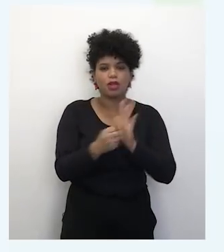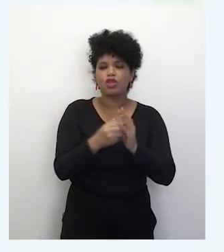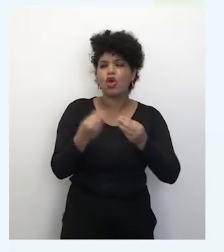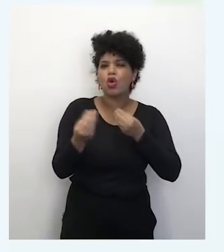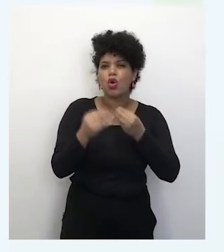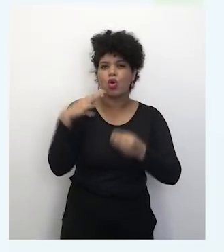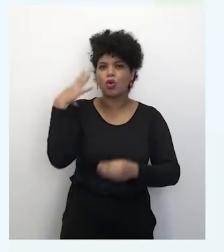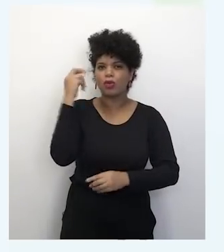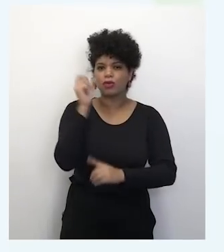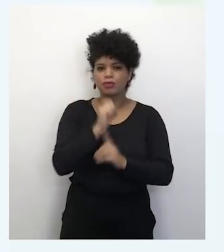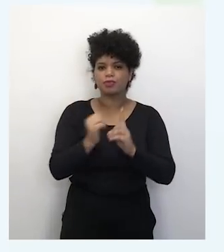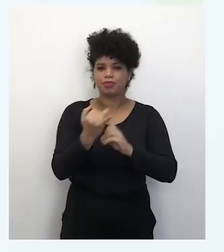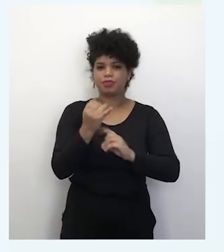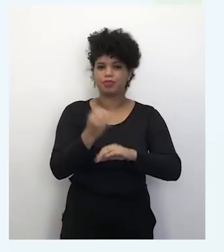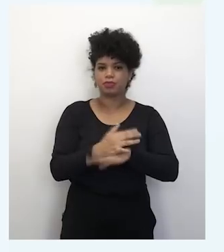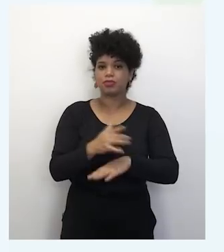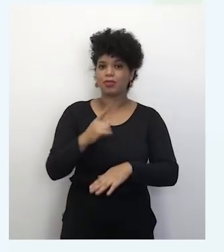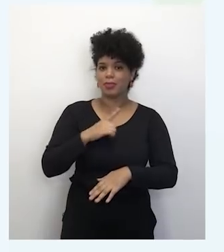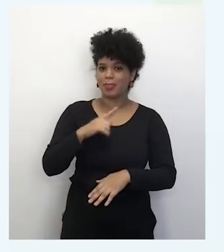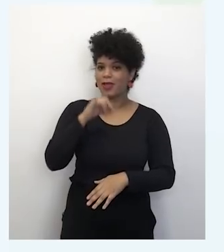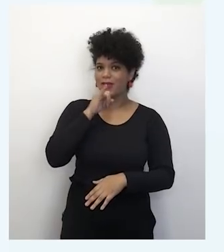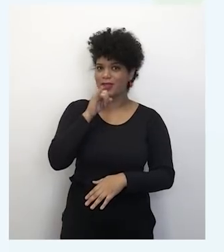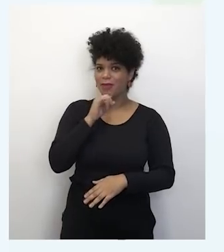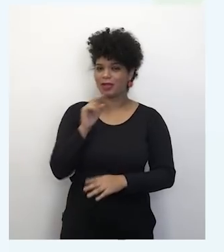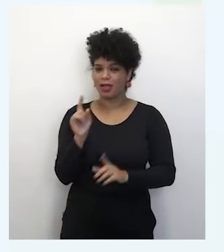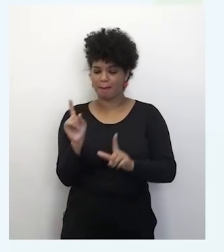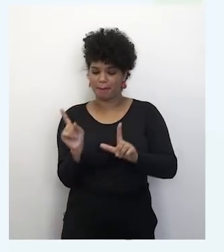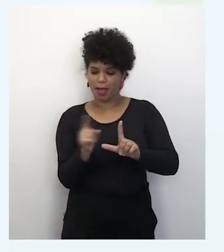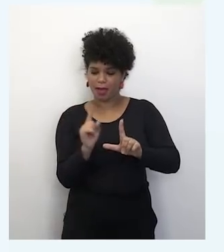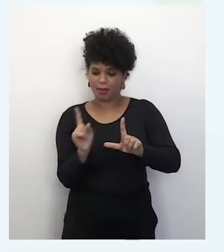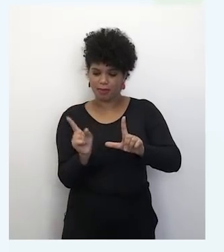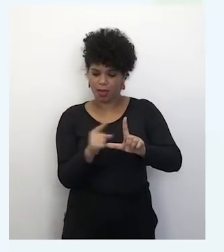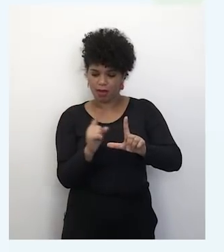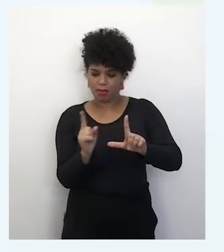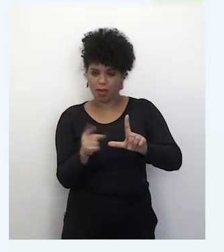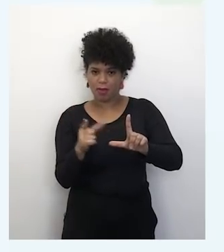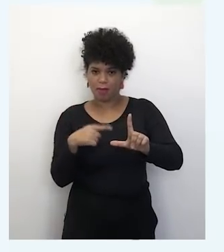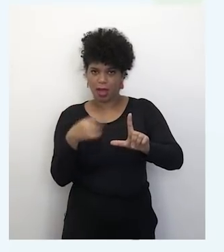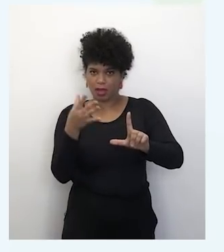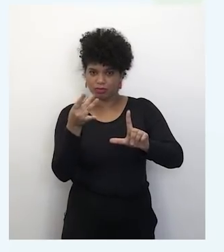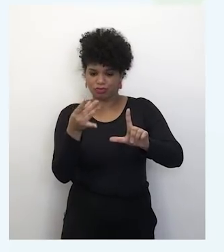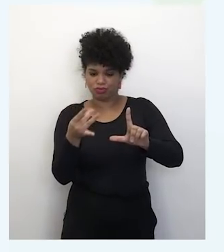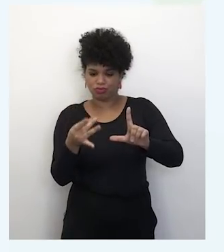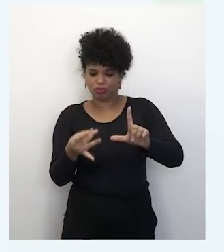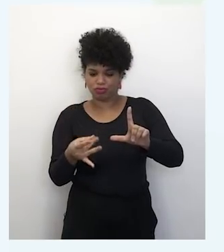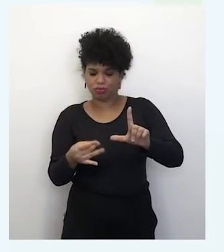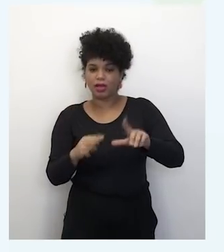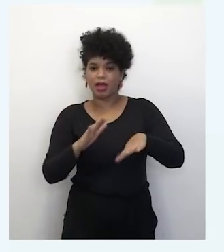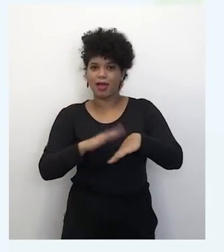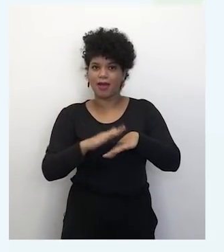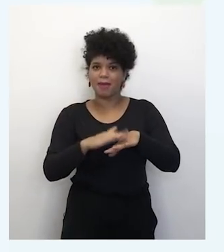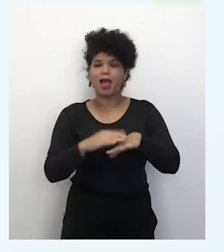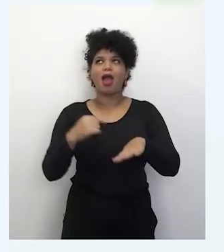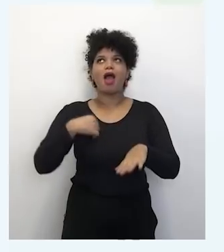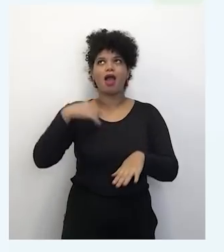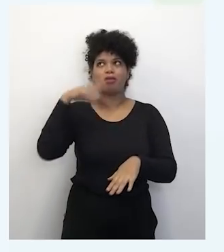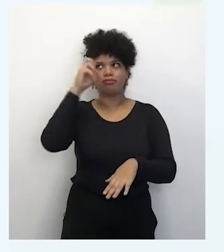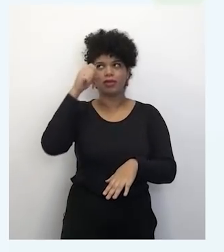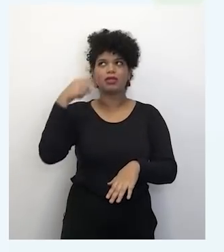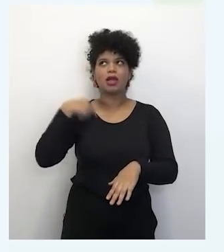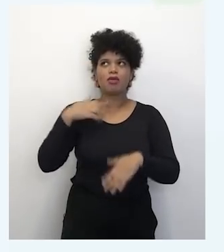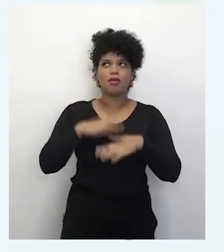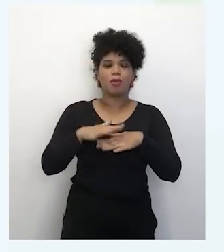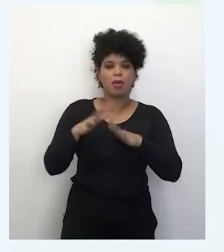Tem até esse exemplozinho que, se você puxar para o lado, dá para ver que tem mais coisas escritas e isso aí vai te ensinar a como